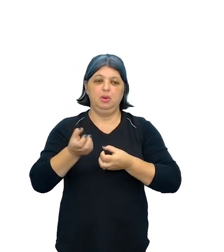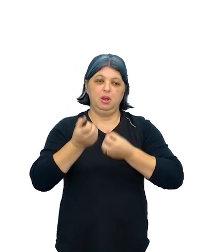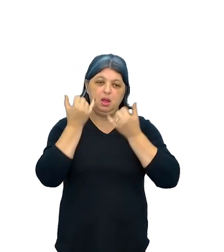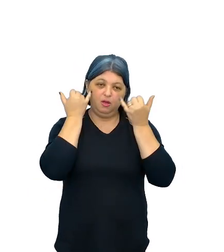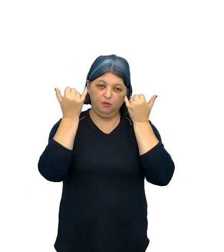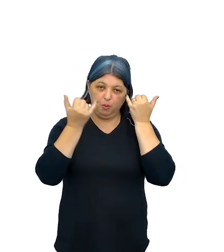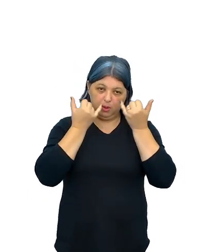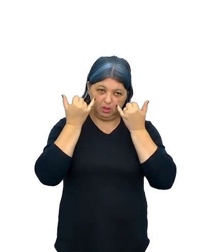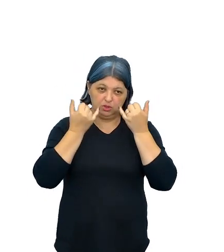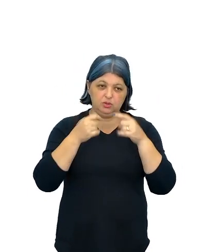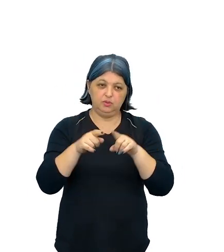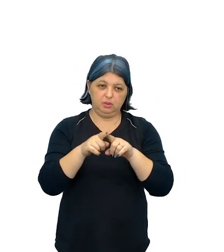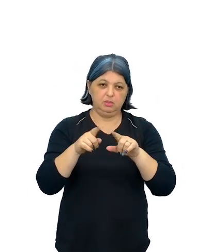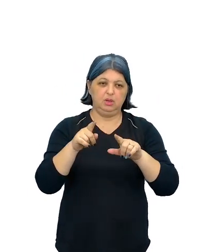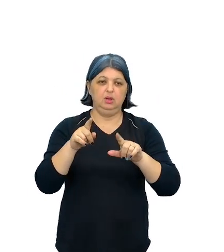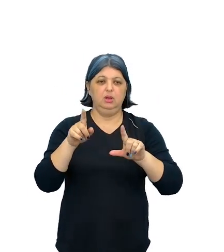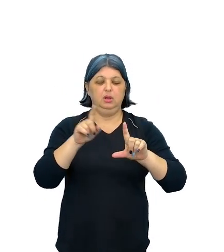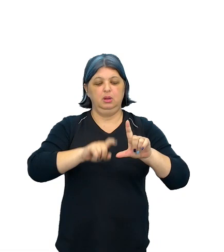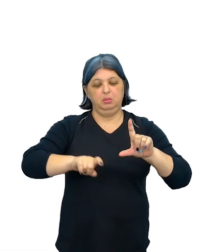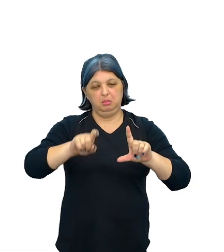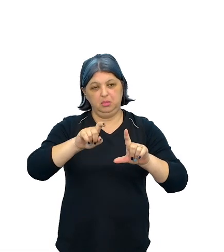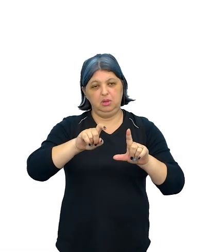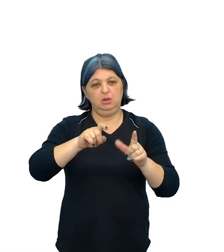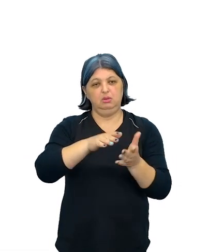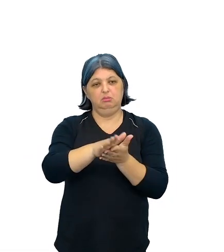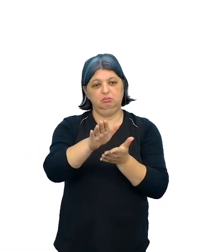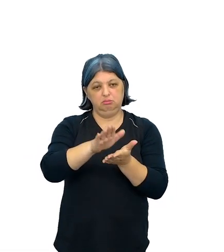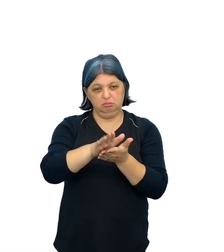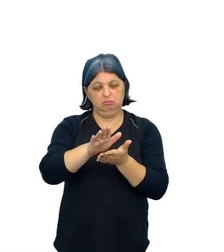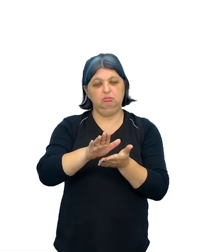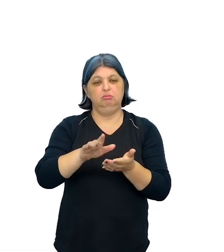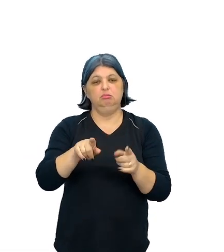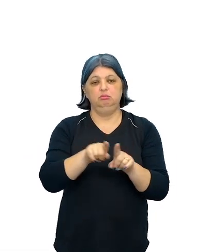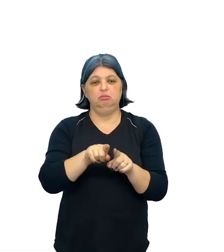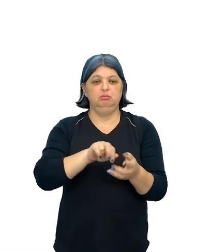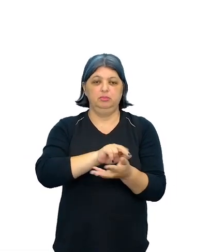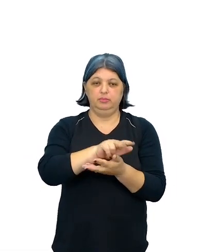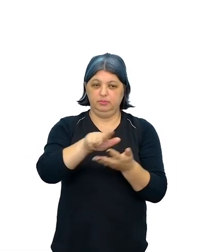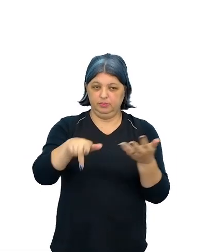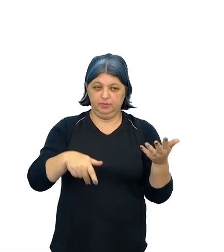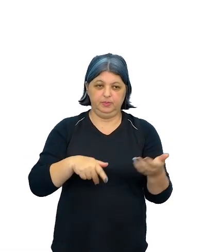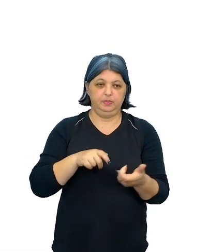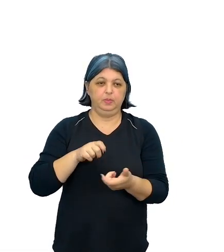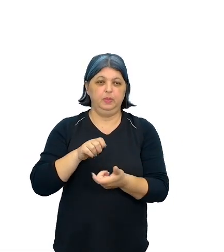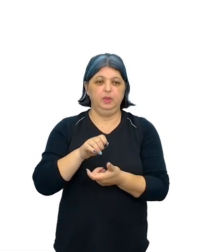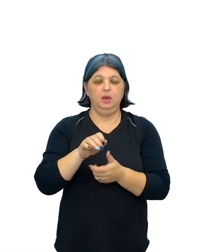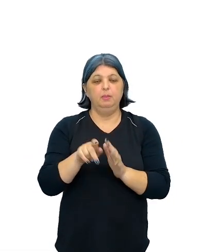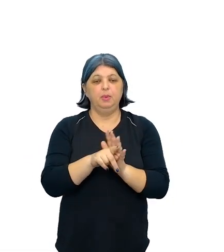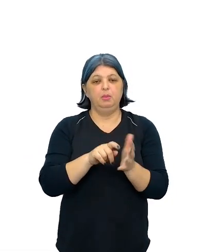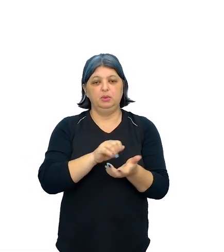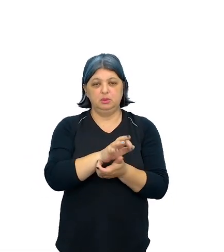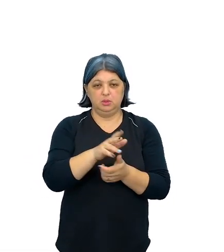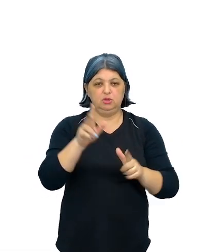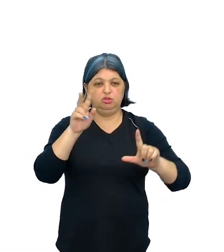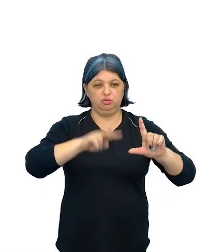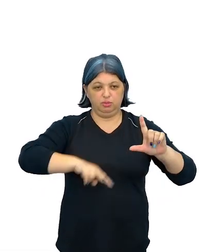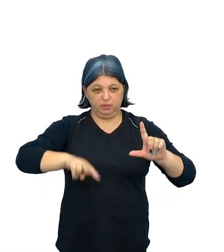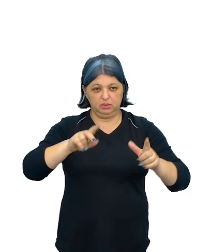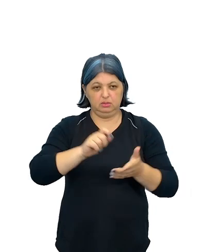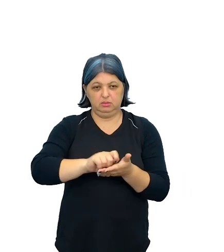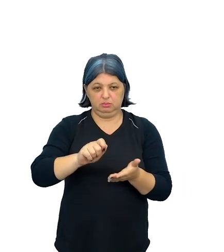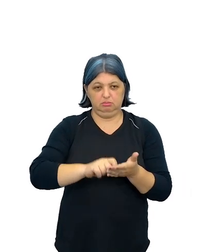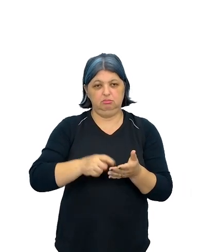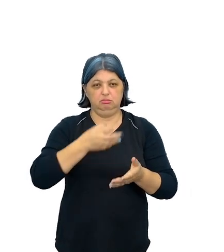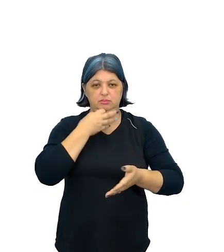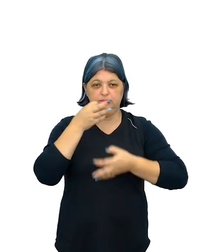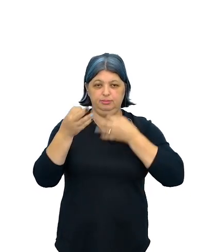opinativos, circulam nas mídias impressas, digitais, bem como em textos multissemióticos e multimodais. Promove a consciência crítica